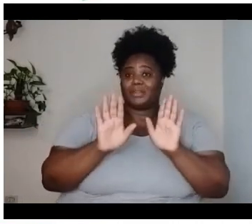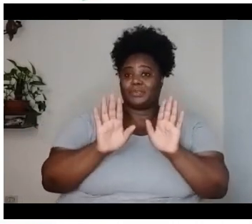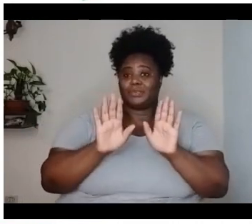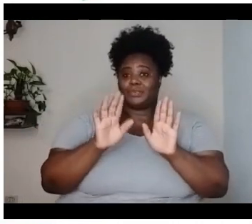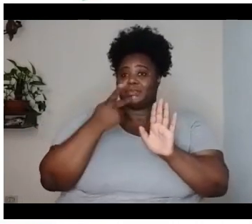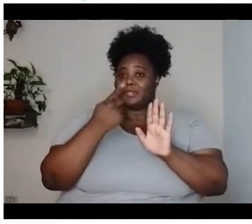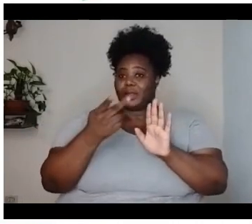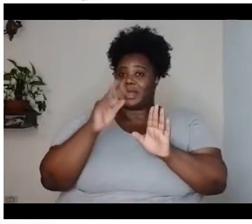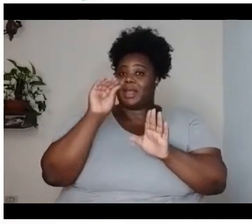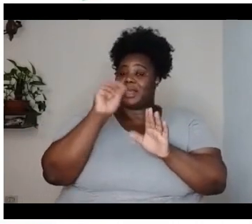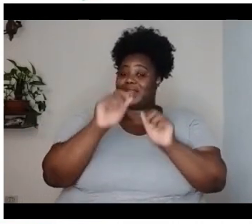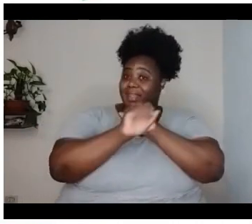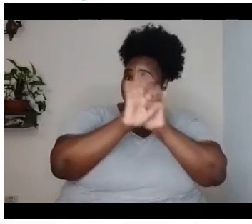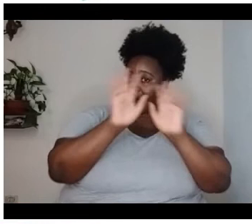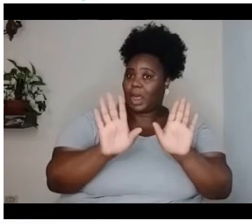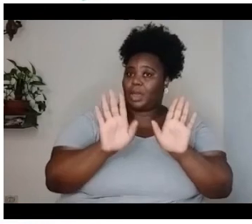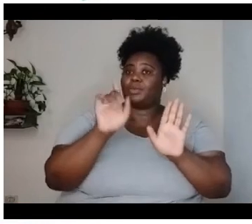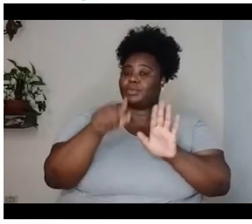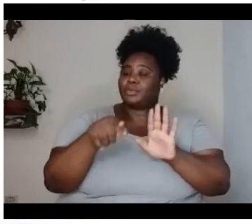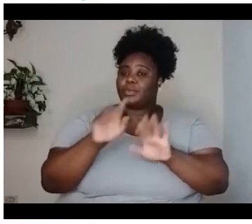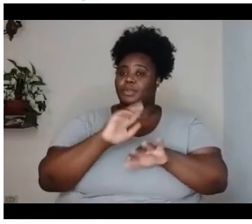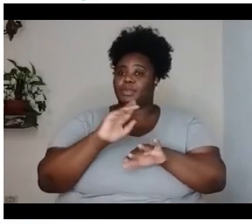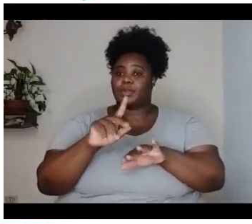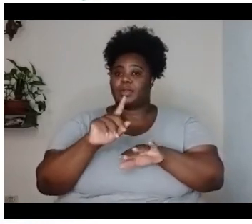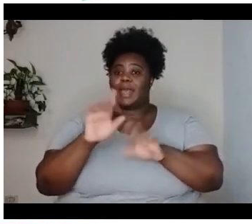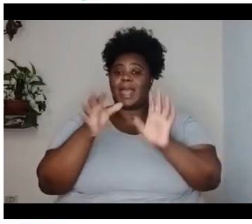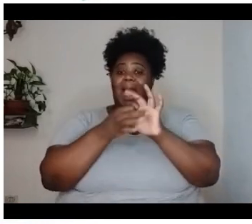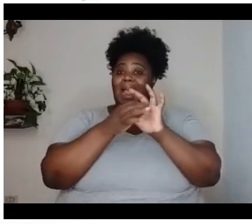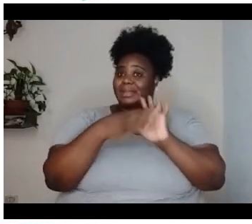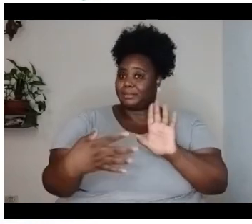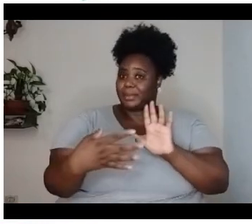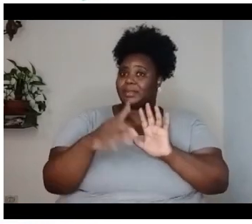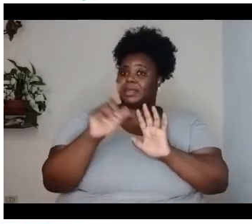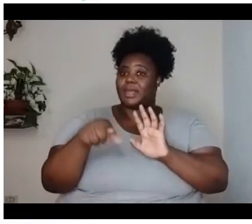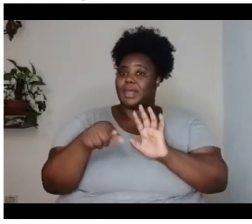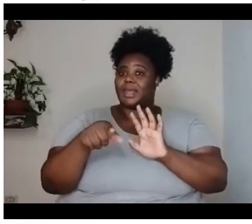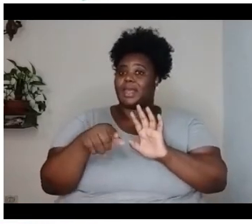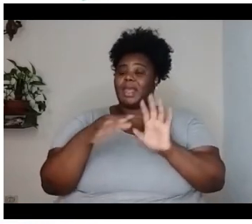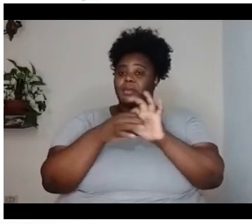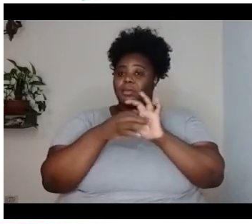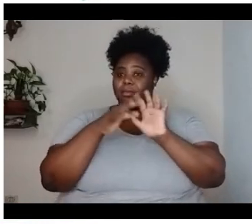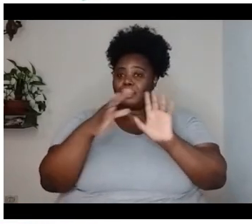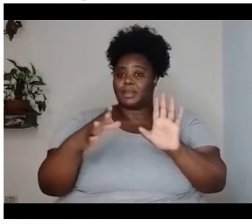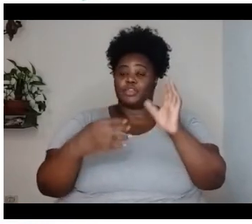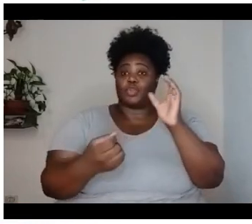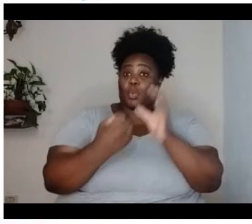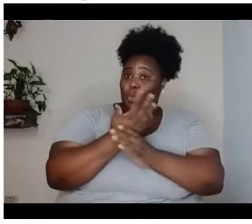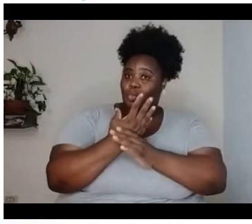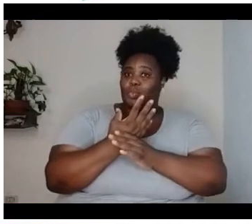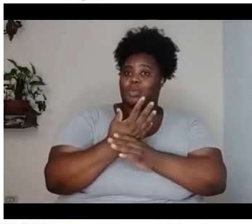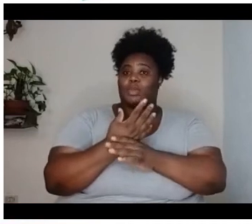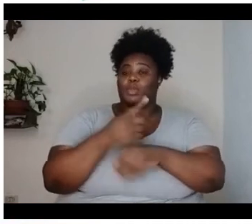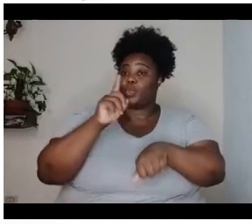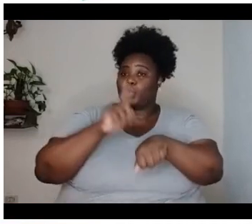registrar e deixar bem claro que a liberdade ela é uma liberdade de criação. O momento que